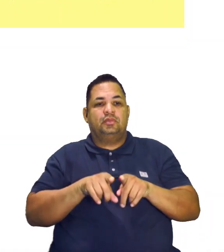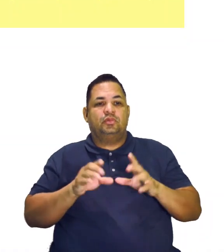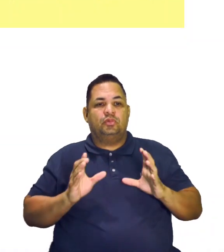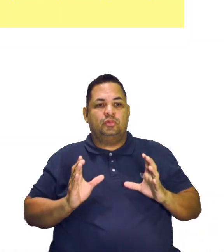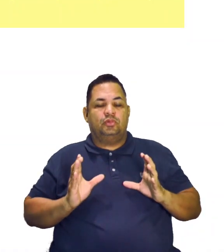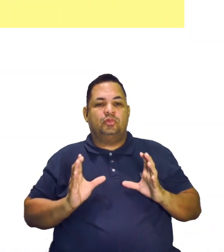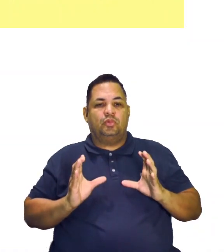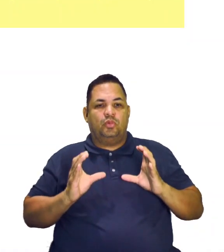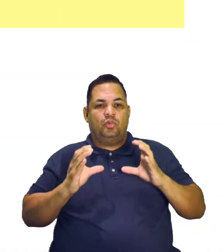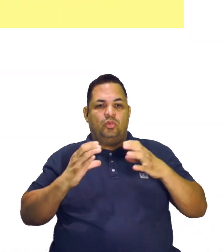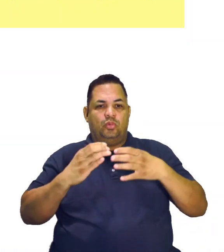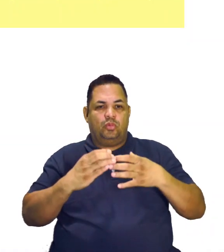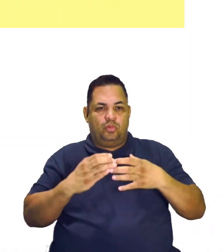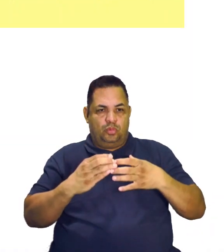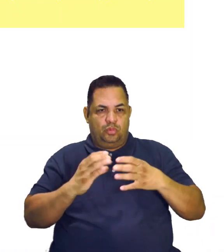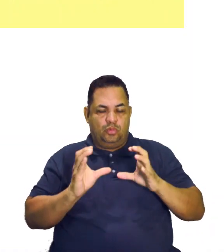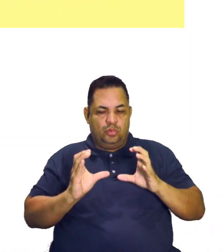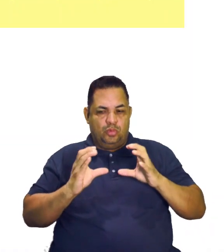Amazonas